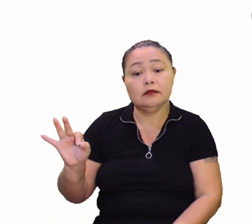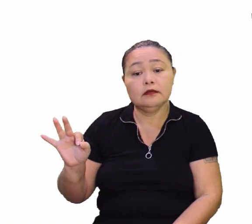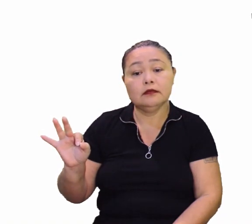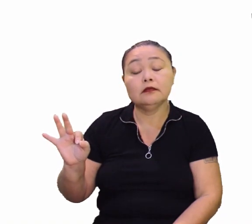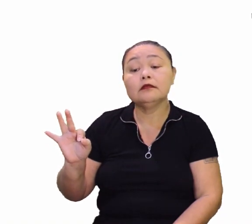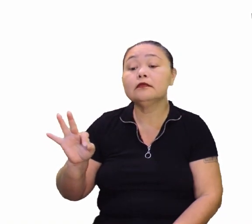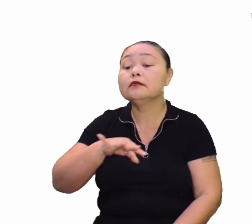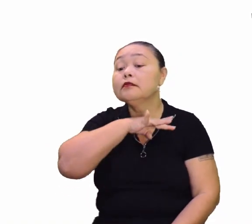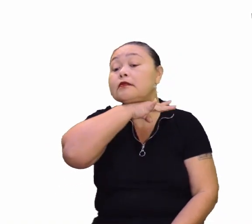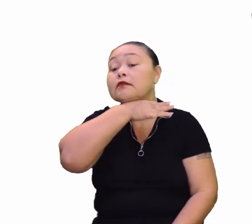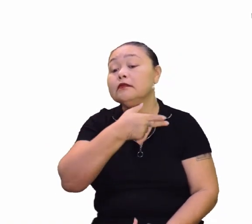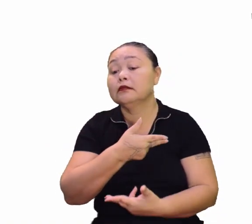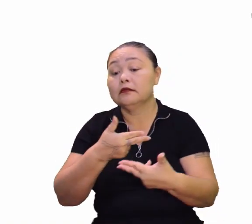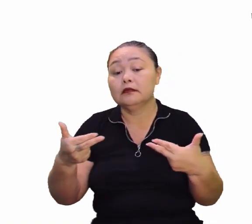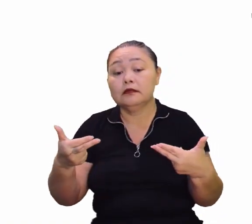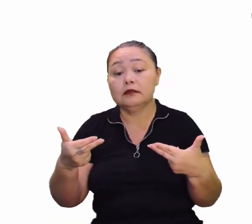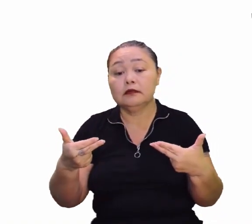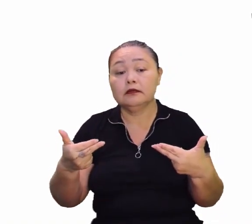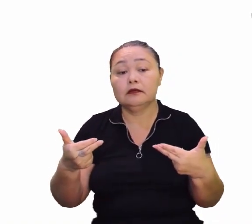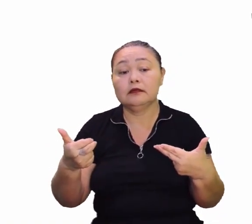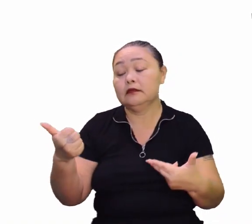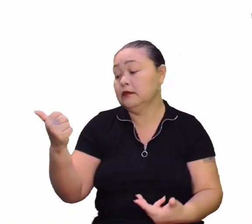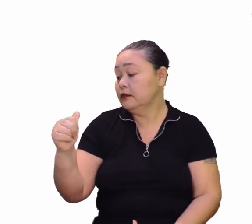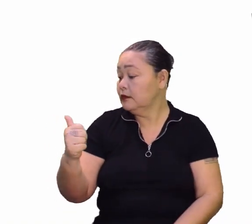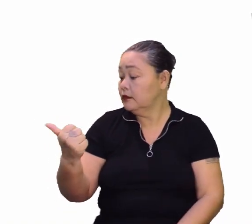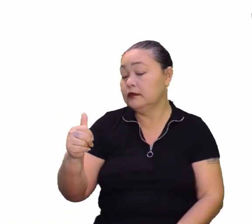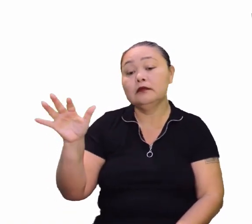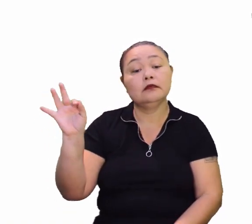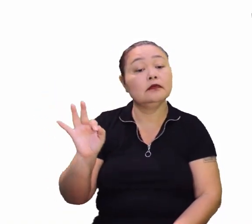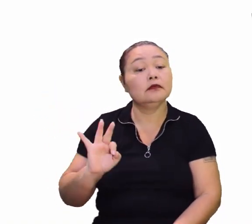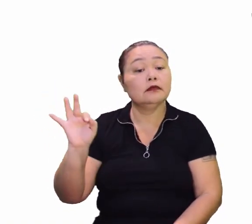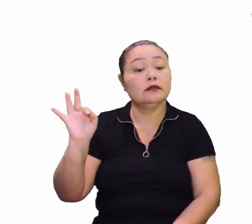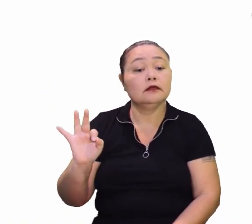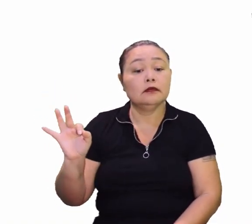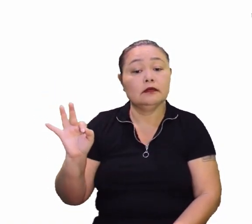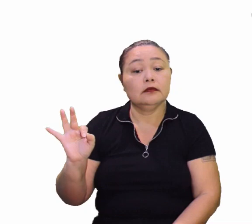Para os animais, 11%.